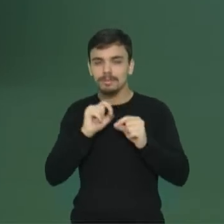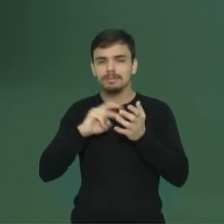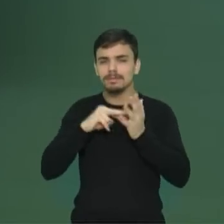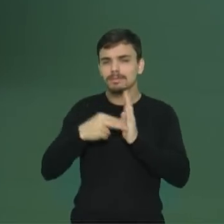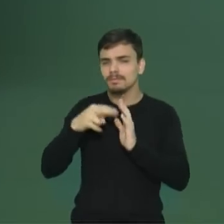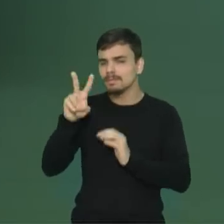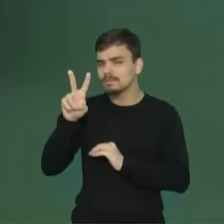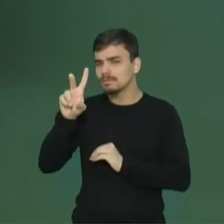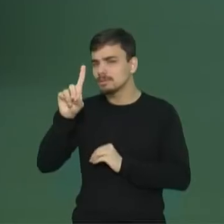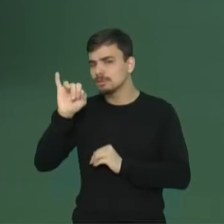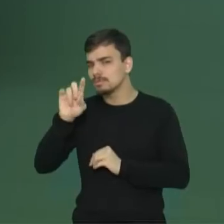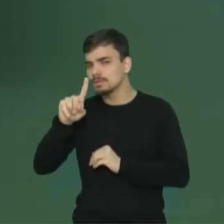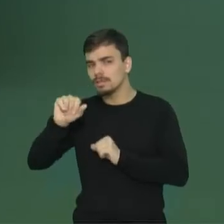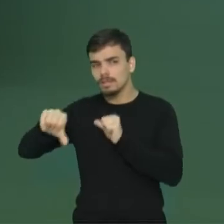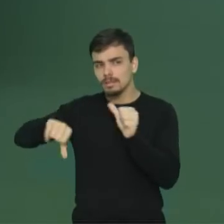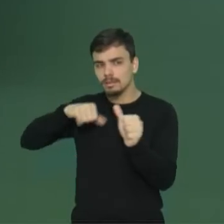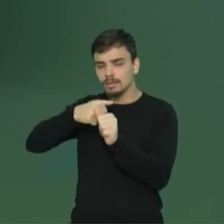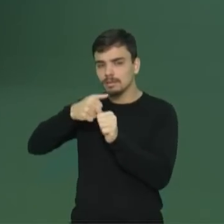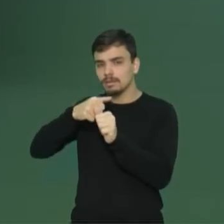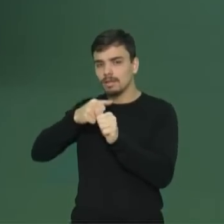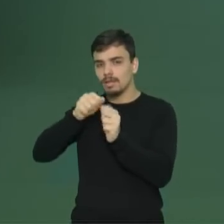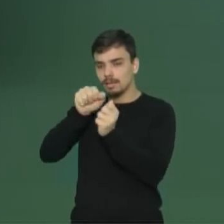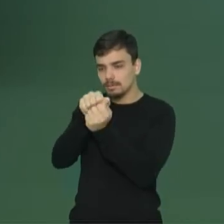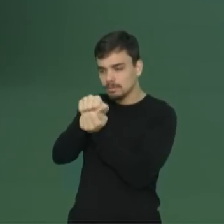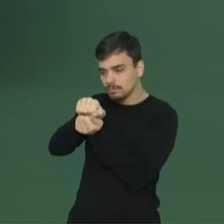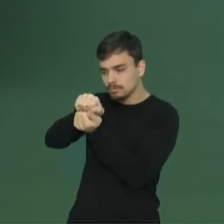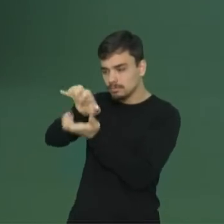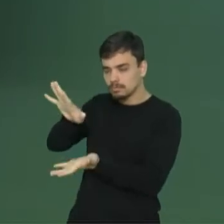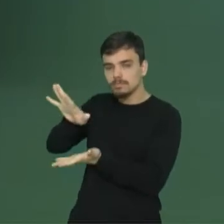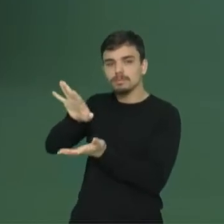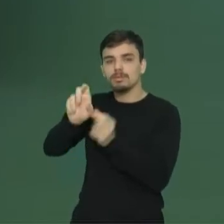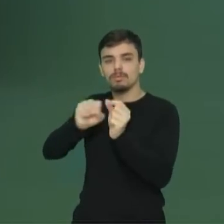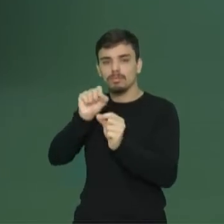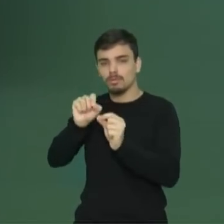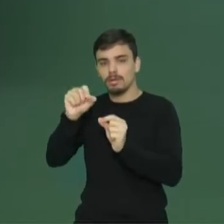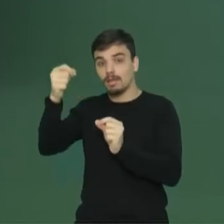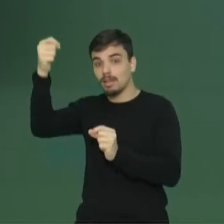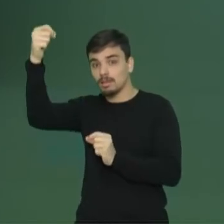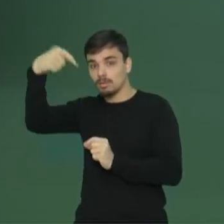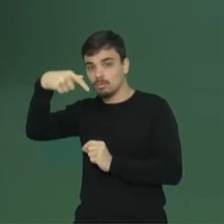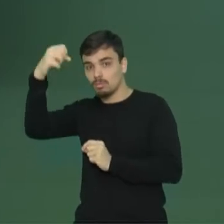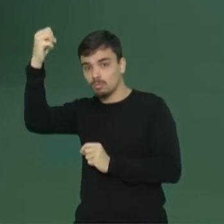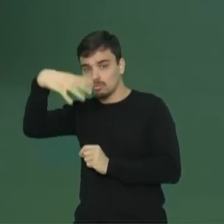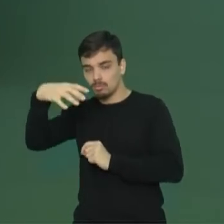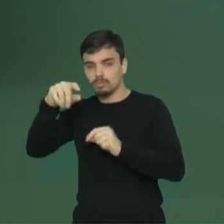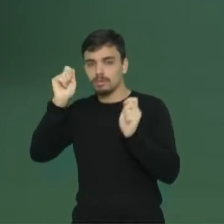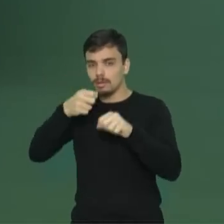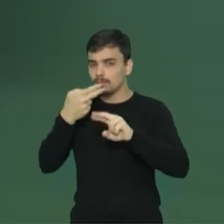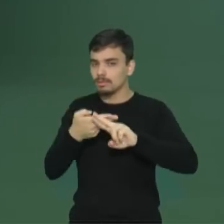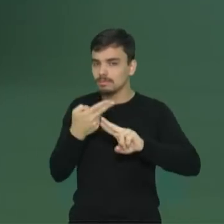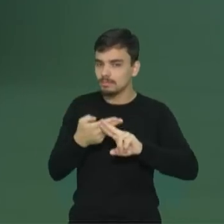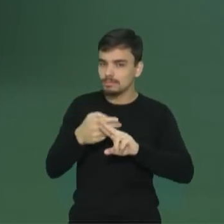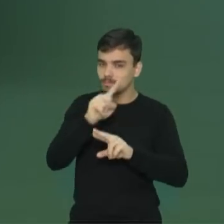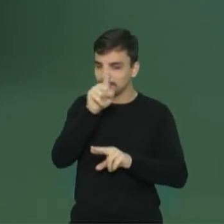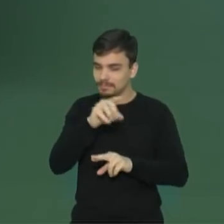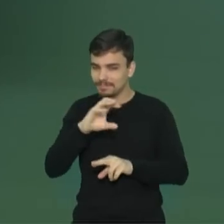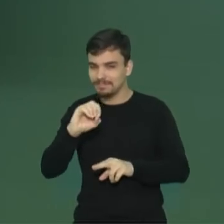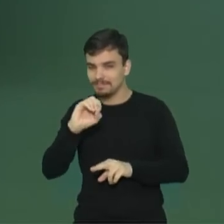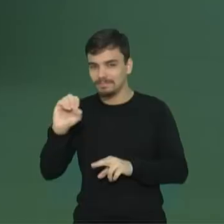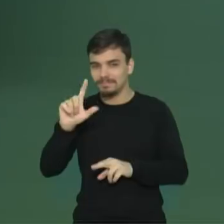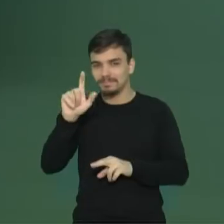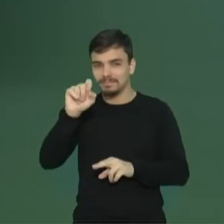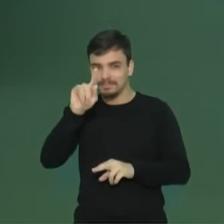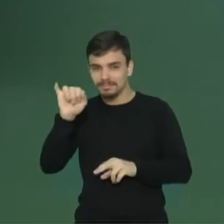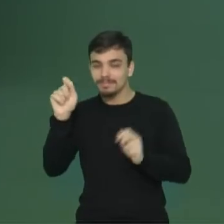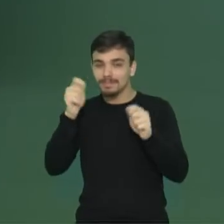que elas divergem, que elas espalham os raios de luz. Então você pode usá-la no zoológico, que apesar de divergente, ela